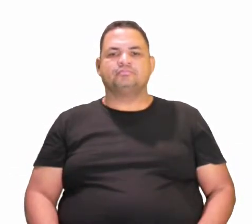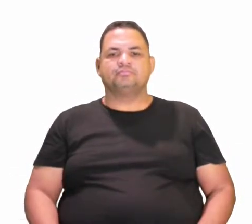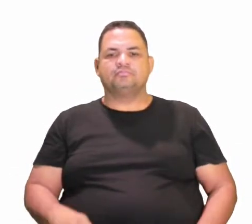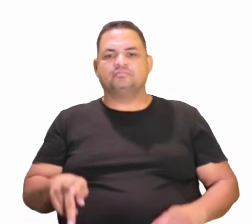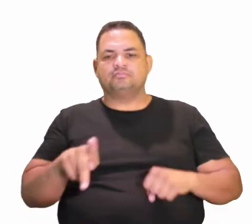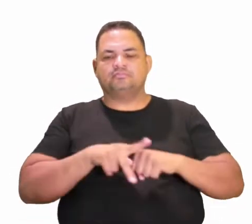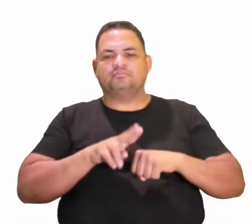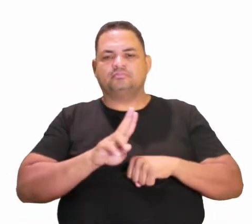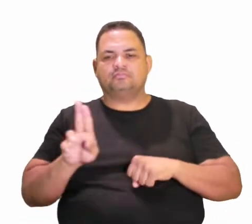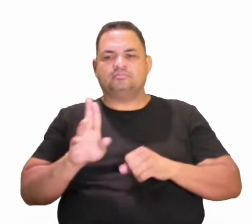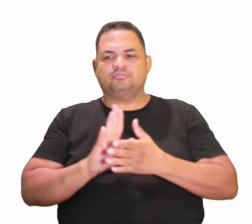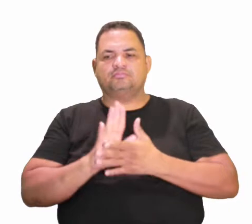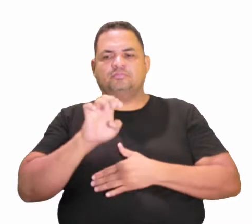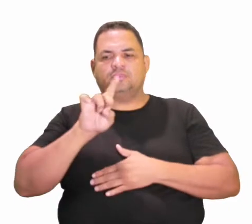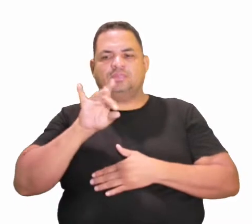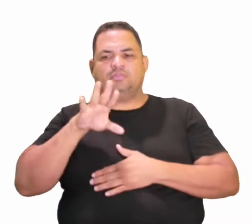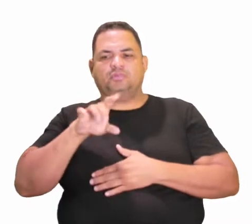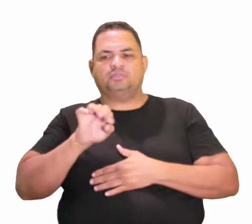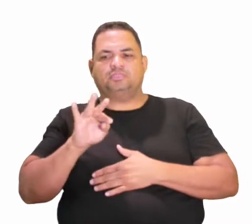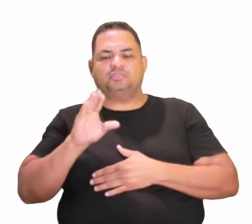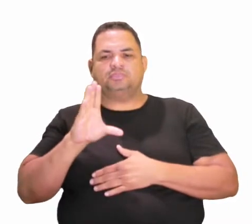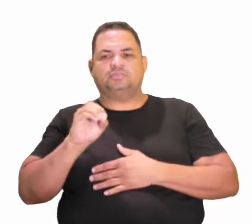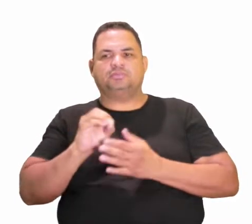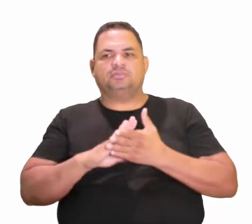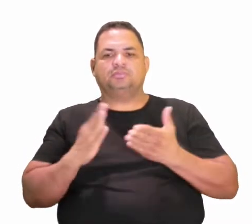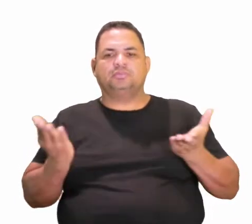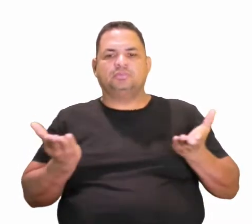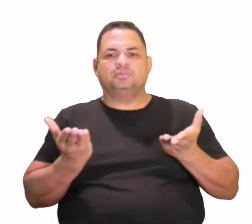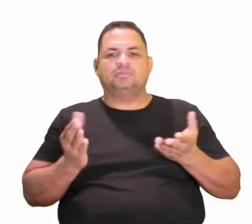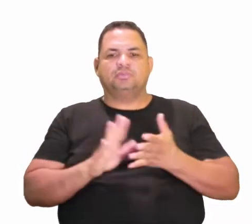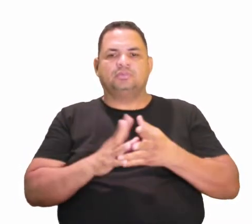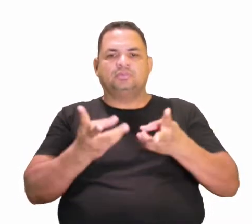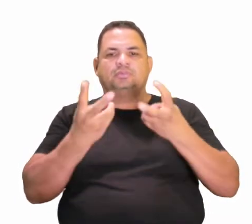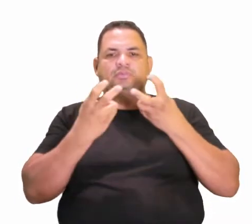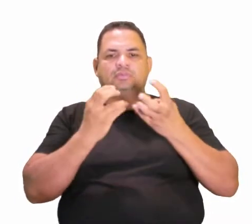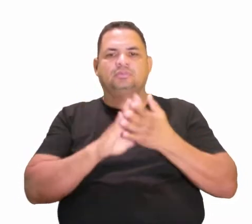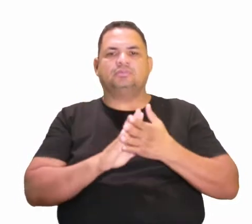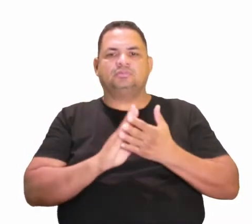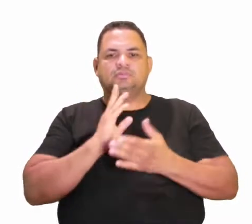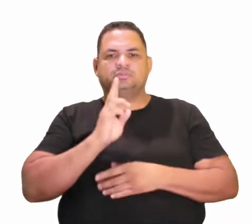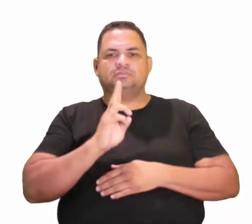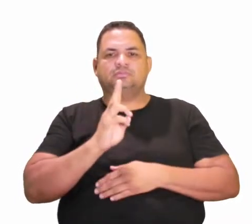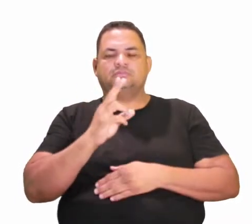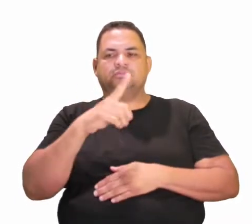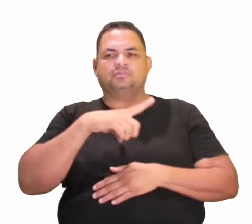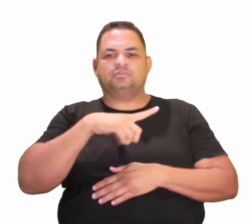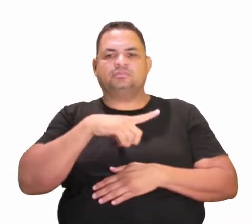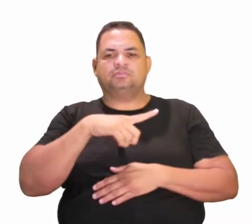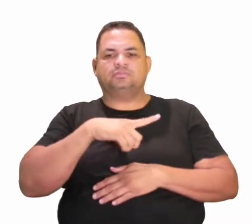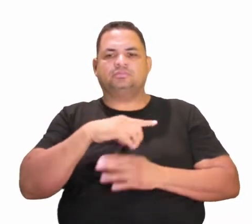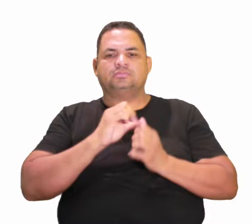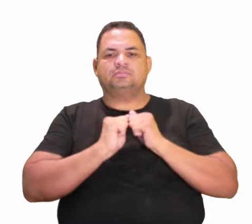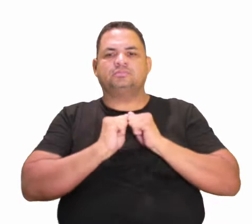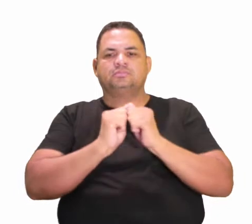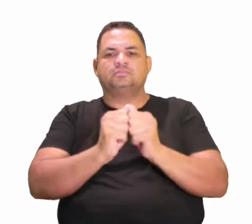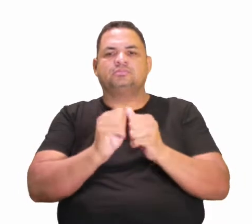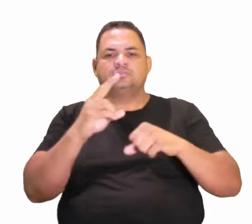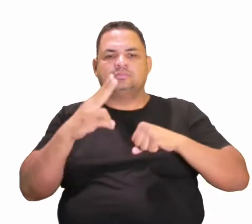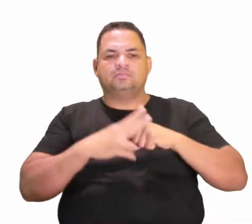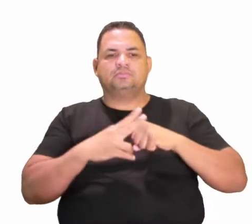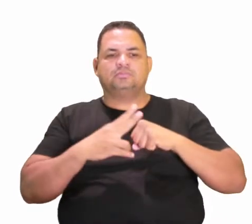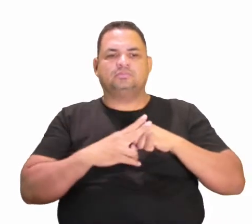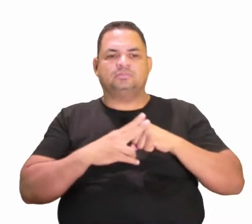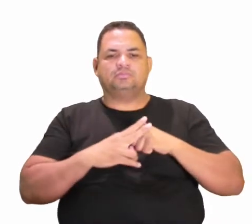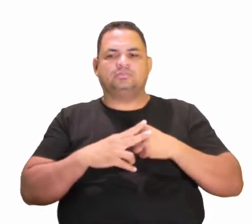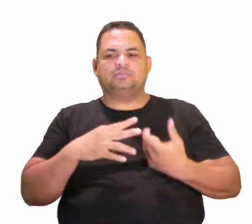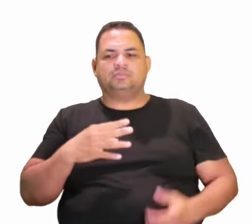pronome demonstrativo, 1, 2, que nós vamos estudar hoje, percebe que ele sempre vem aqui acompanhado do meu verbo to be.